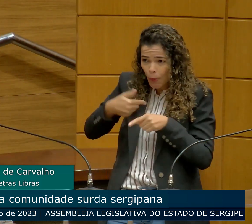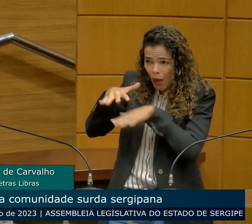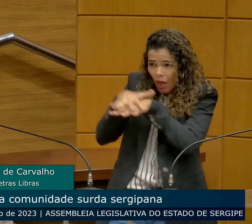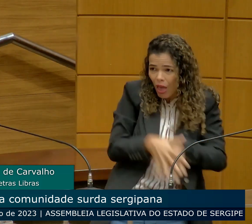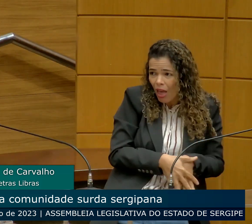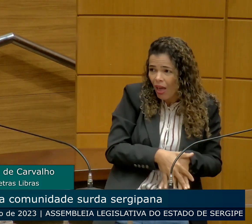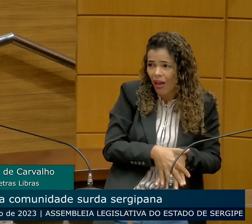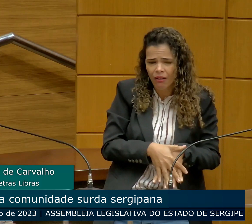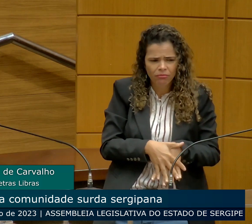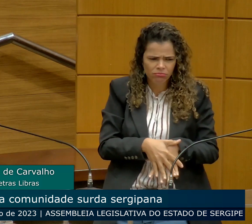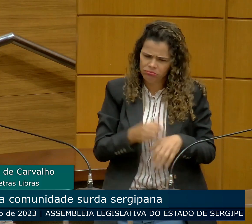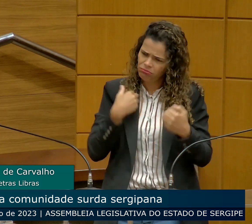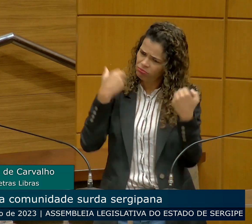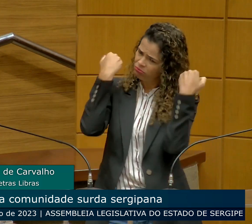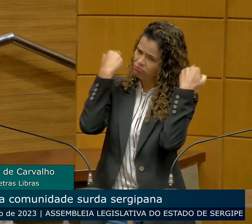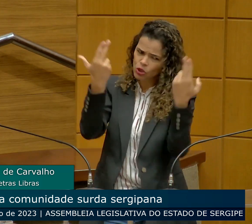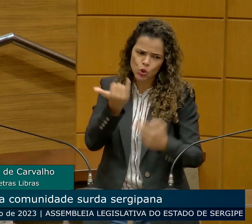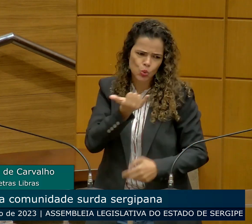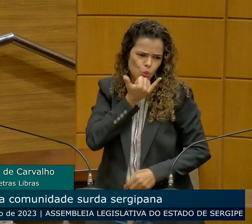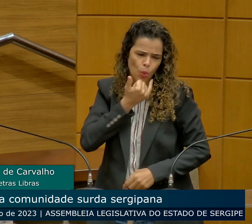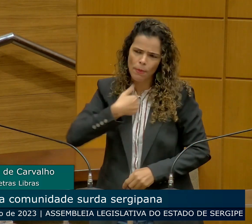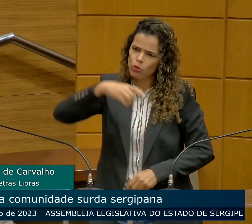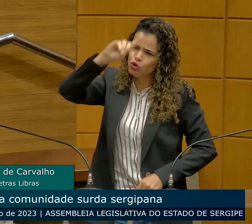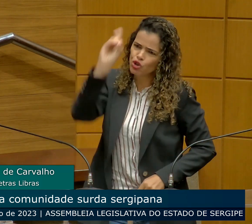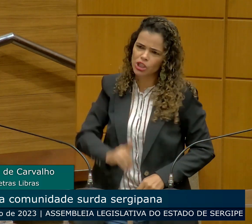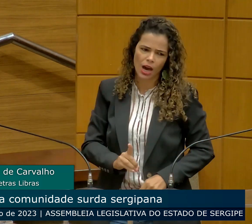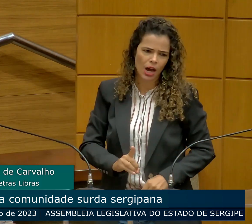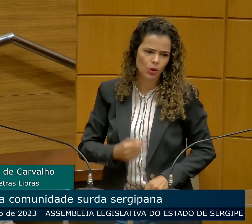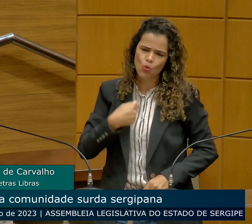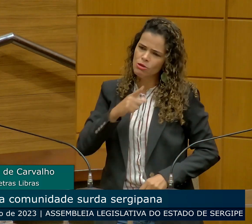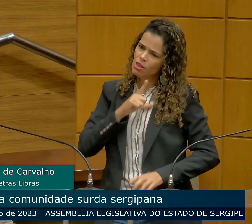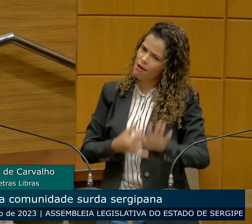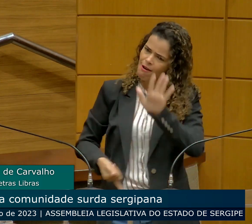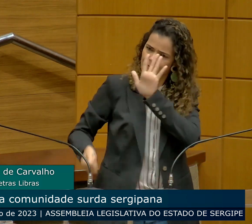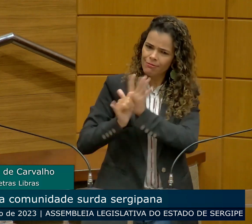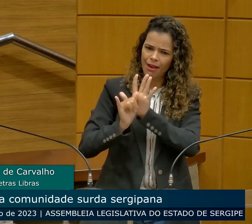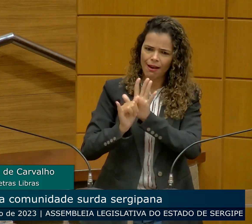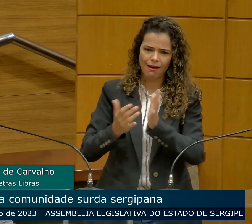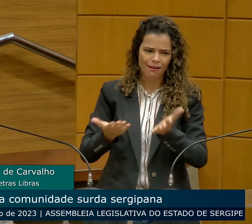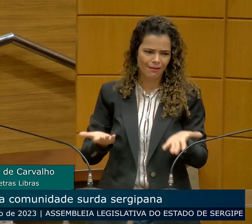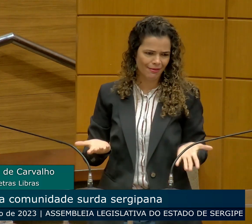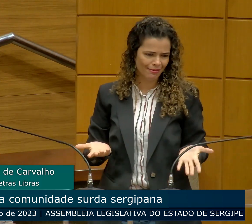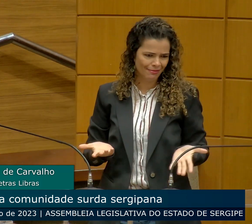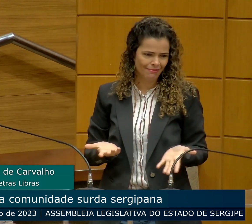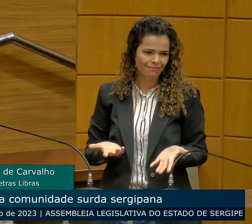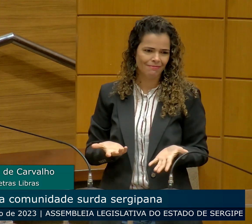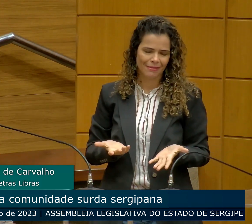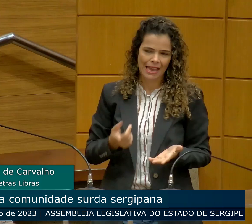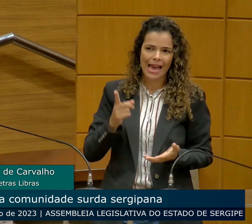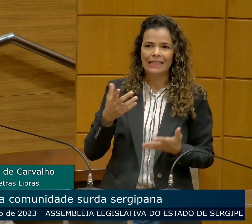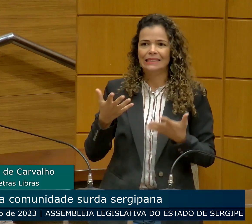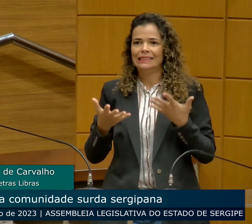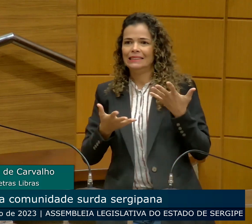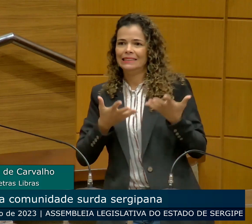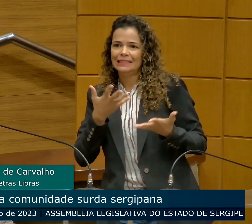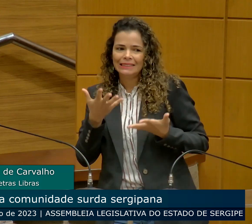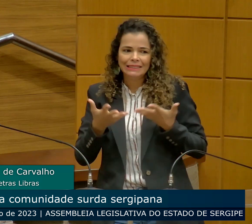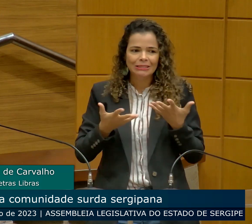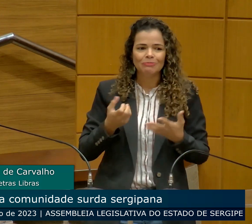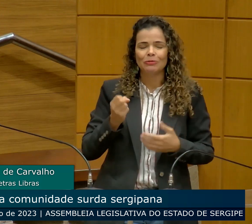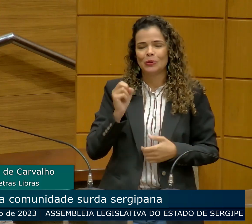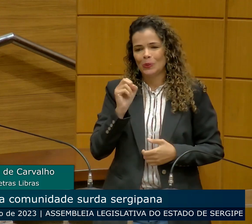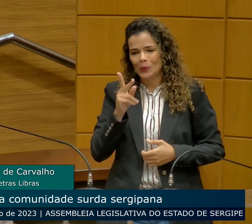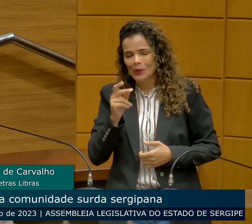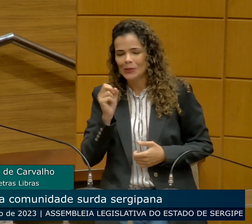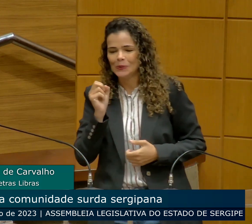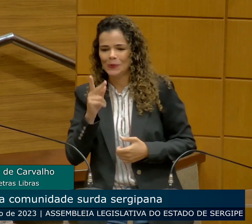telefone, e eu vou ficar sendo menosprezado, desculpe, mas enquanto deficiente, né, essa é a